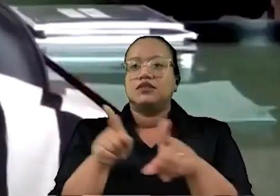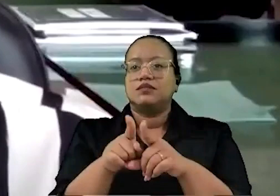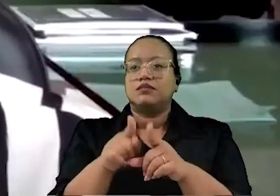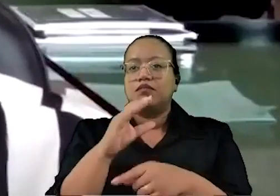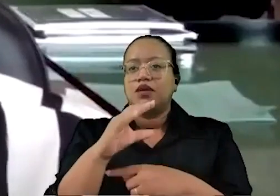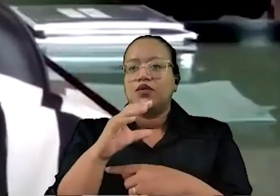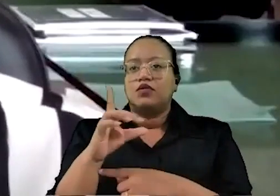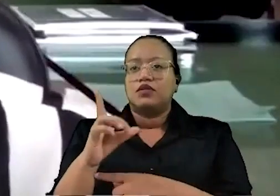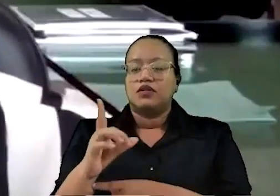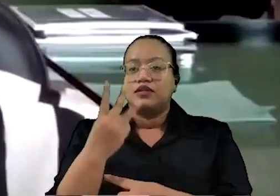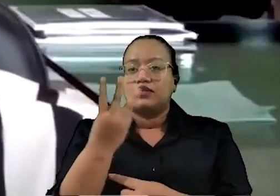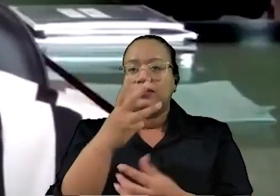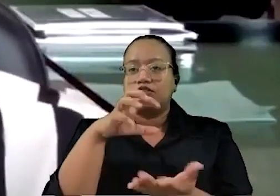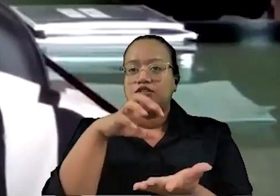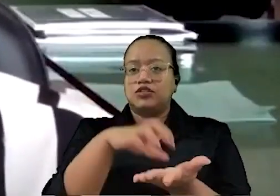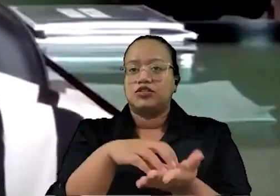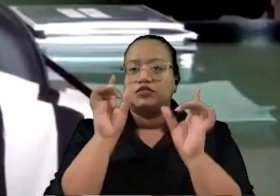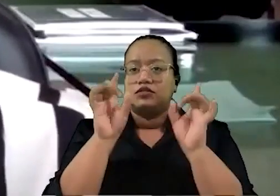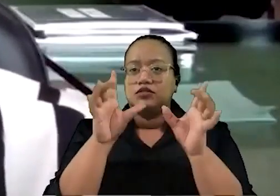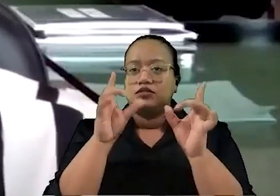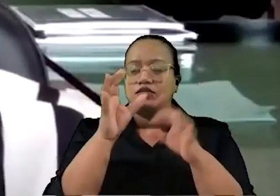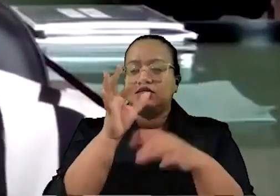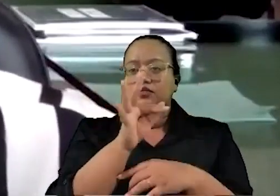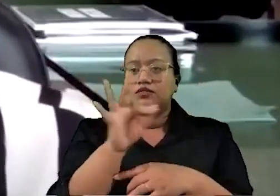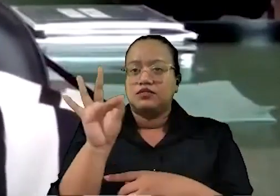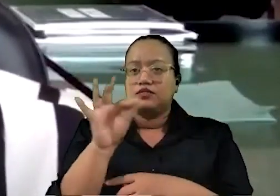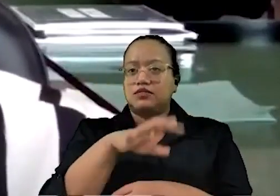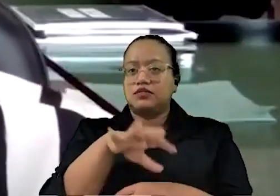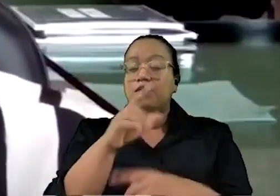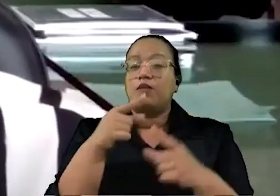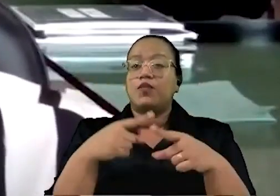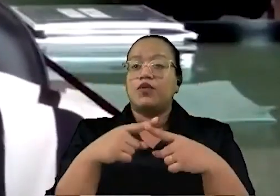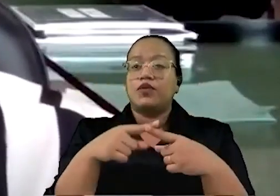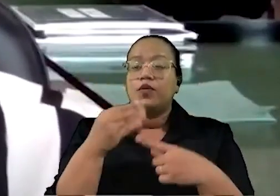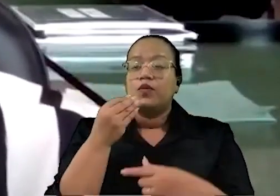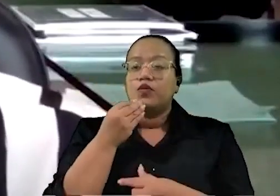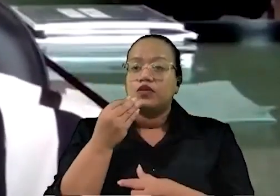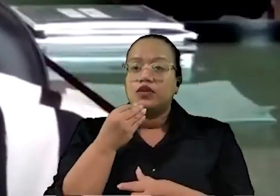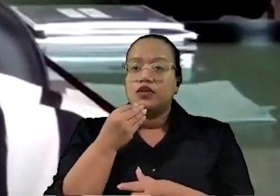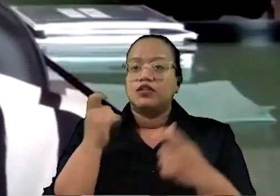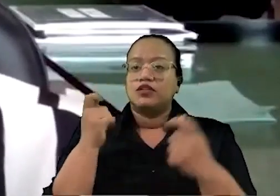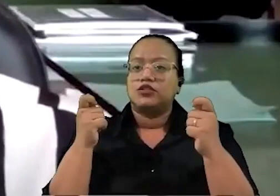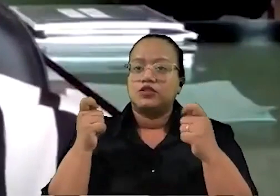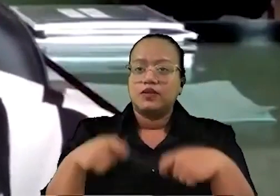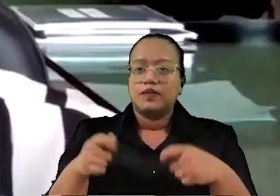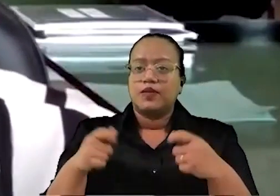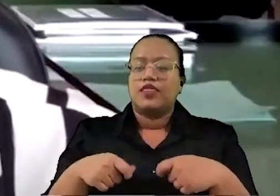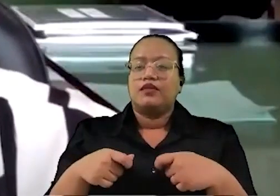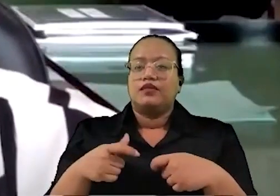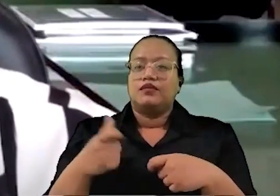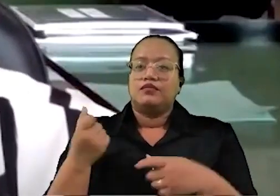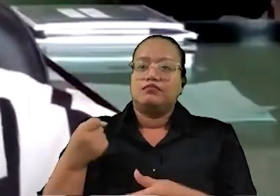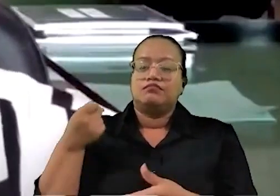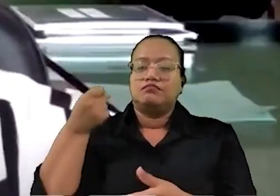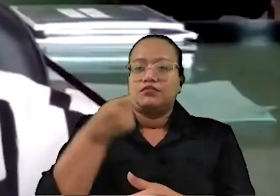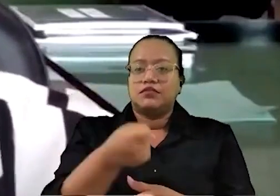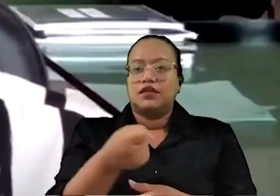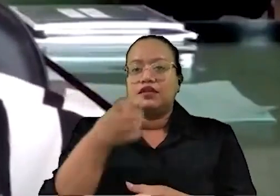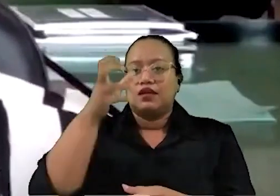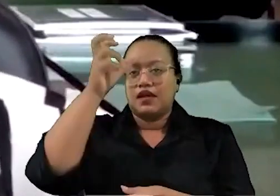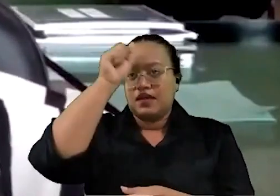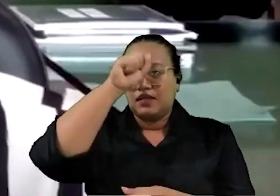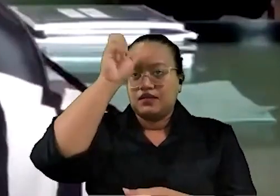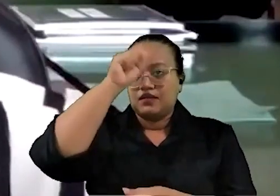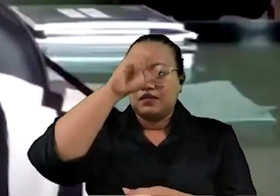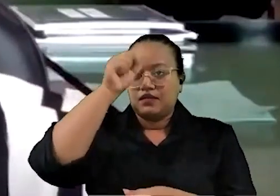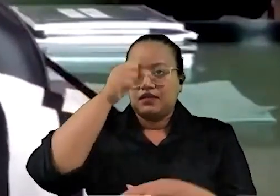especiais federais da Terceira Região, pela oportunidade de podermos estar aqui aprendendo com doutor Caio, doutor Carlos